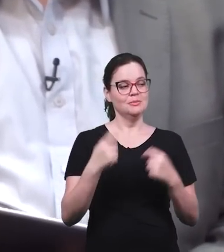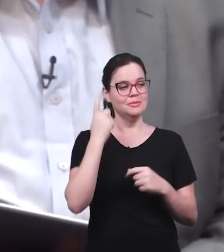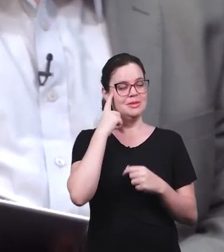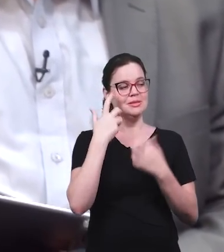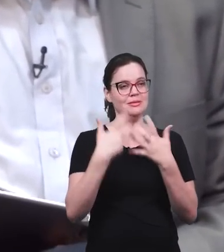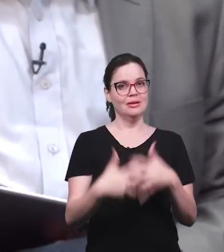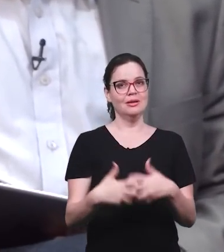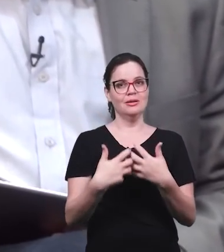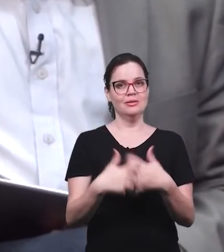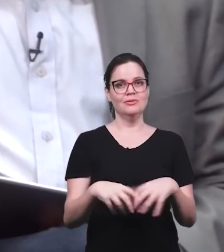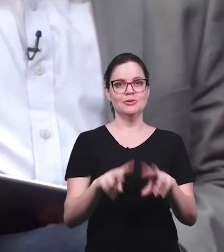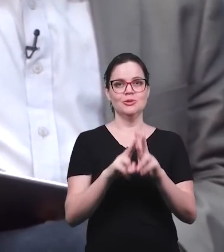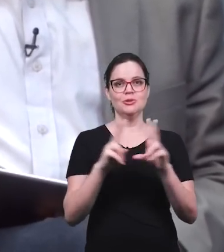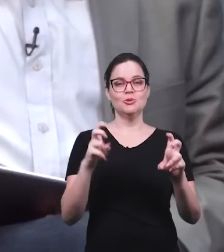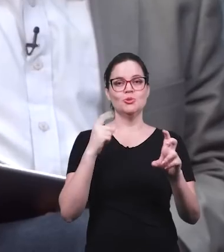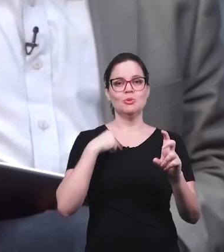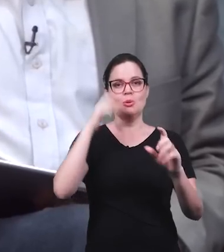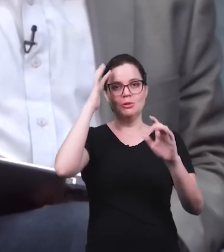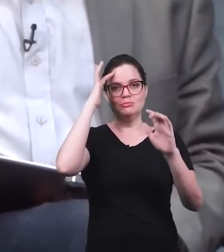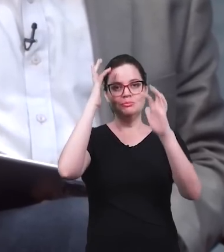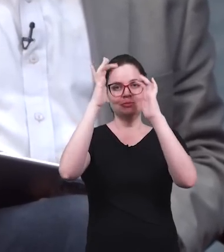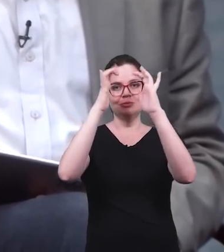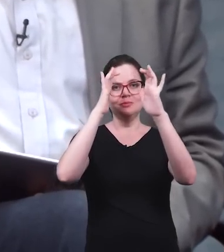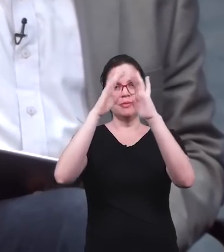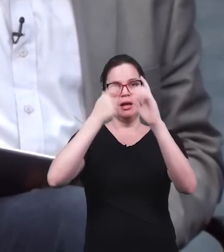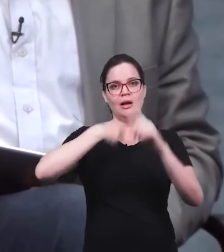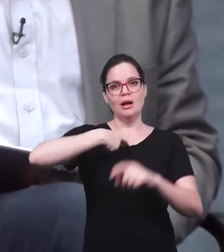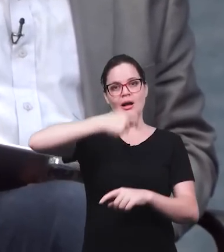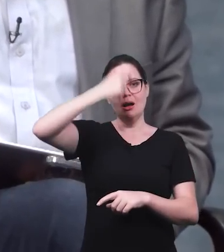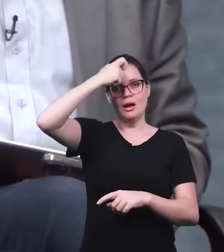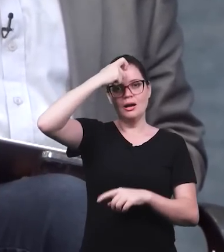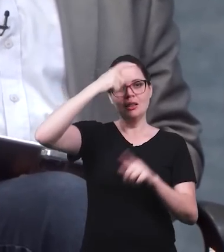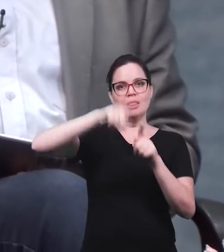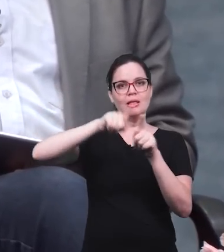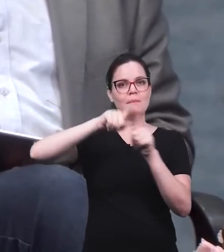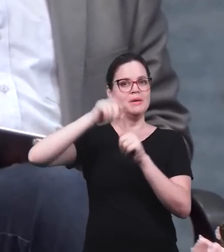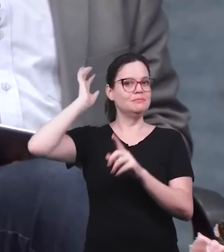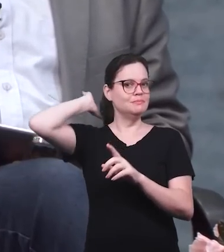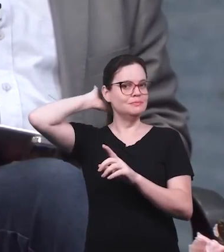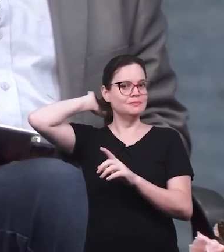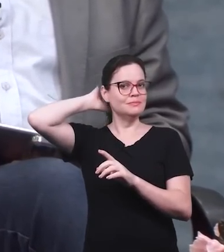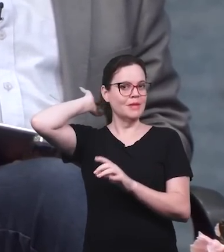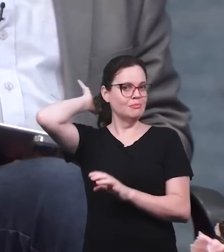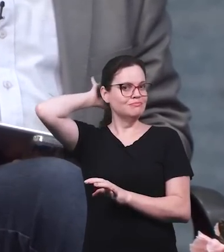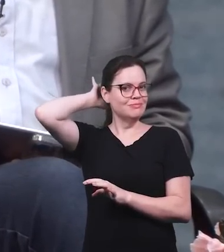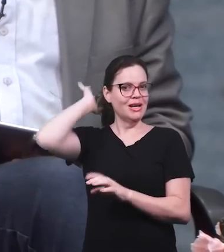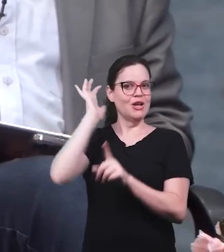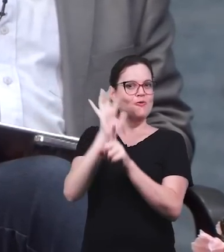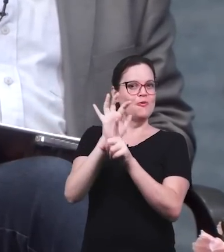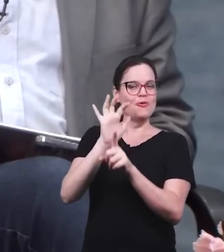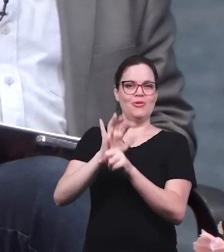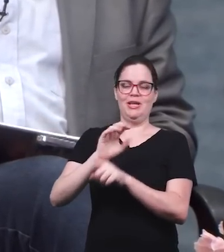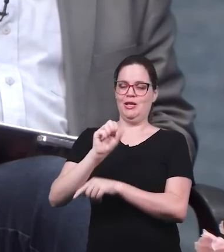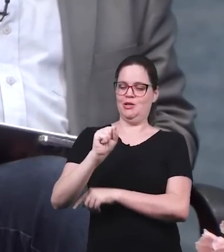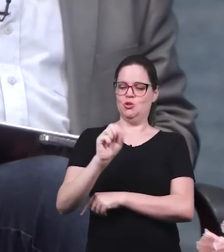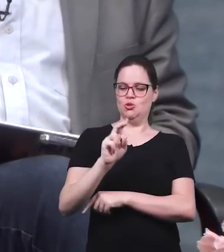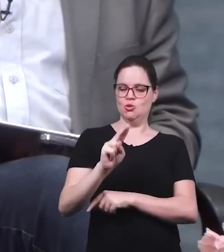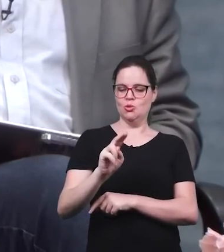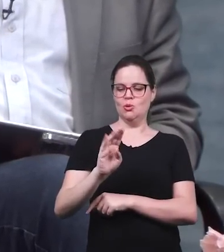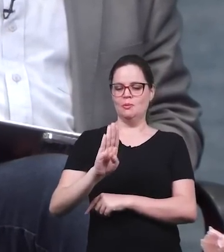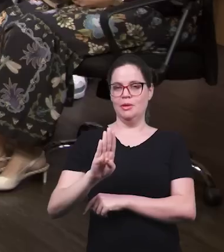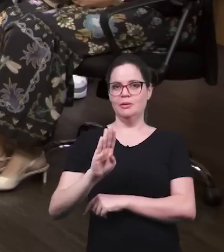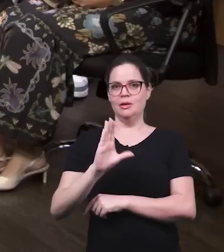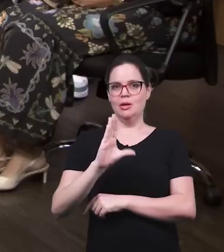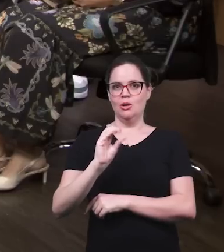leva a refletir até sobre a questão do consciente, do subconsciente, do inconsciente. Como é que a gente entende isso?